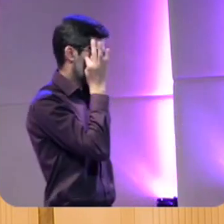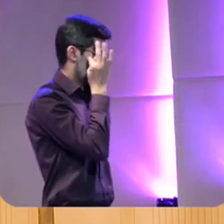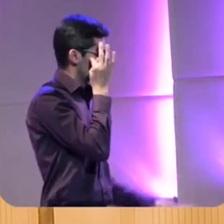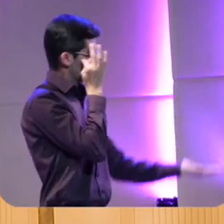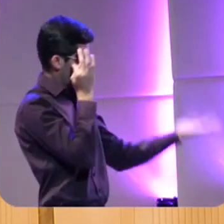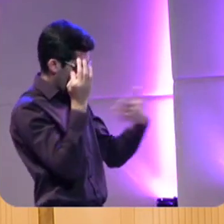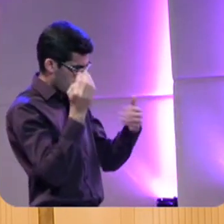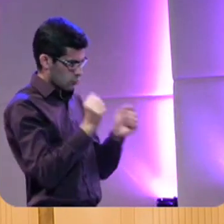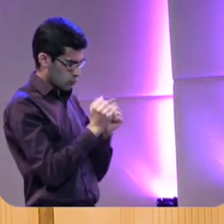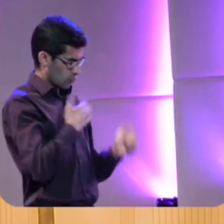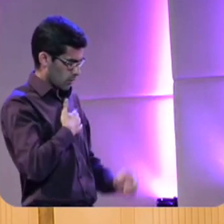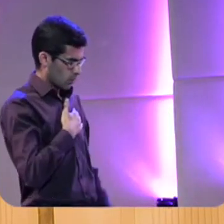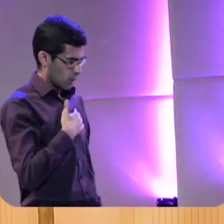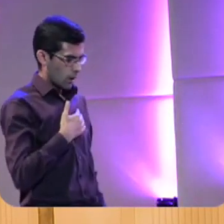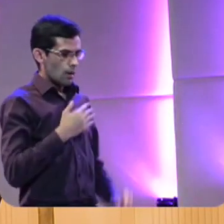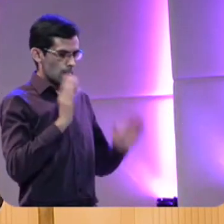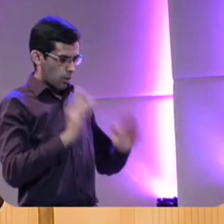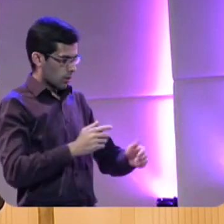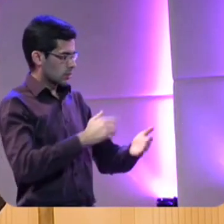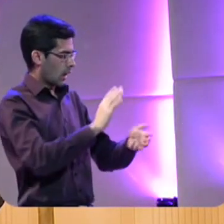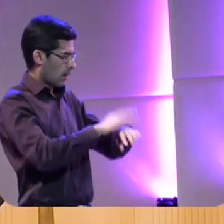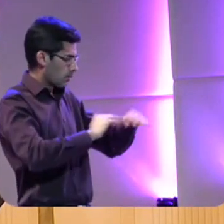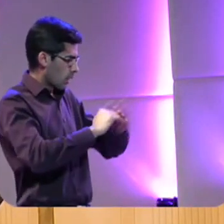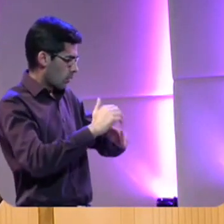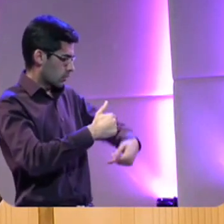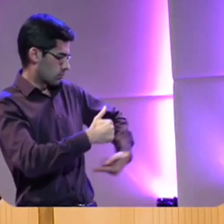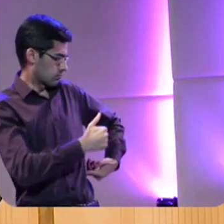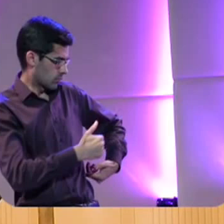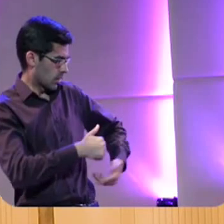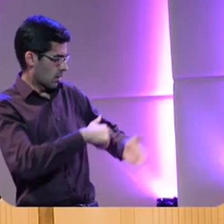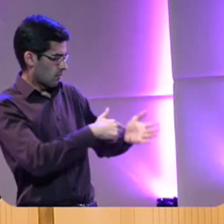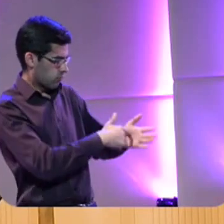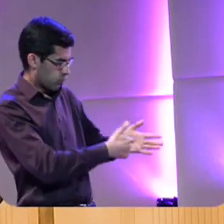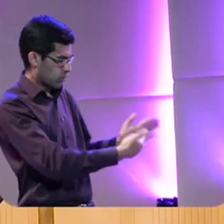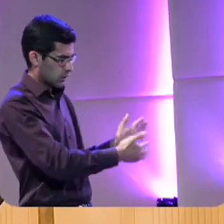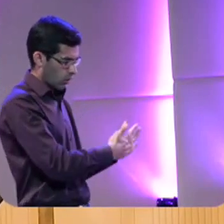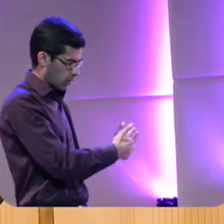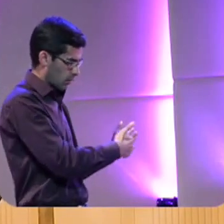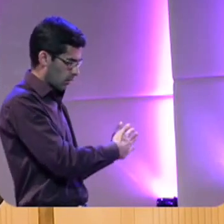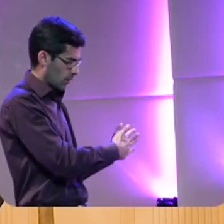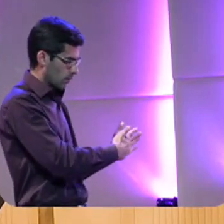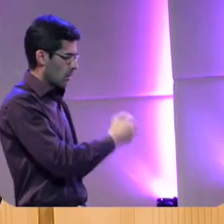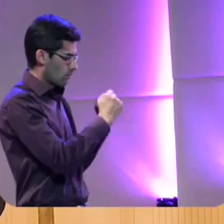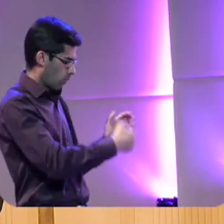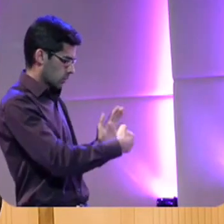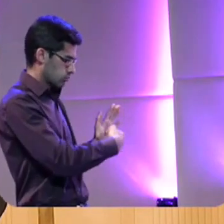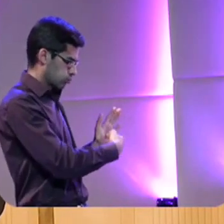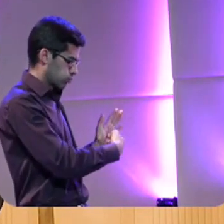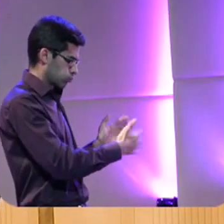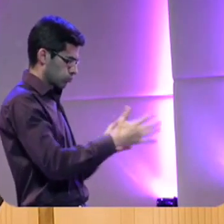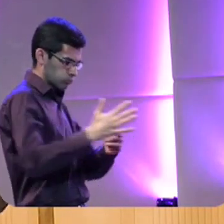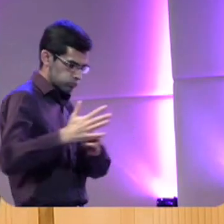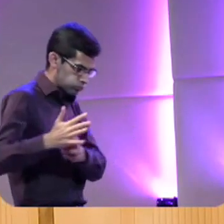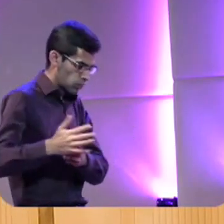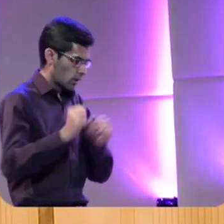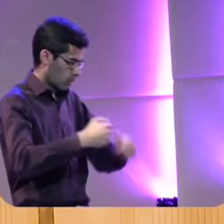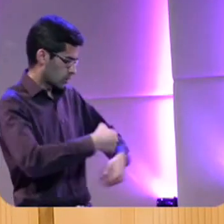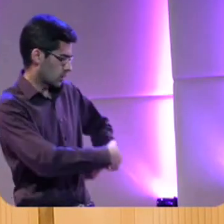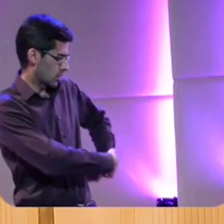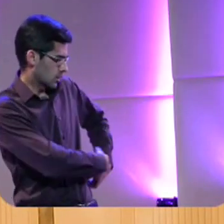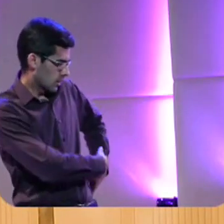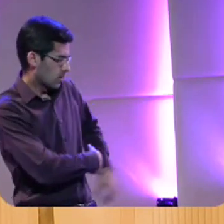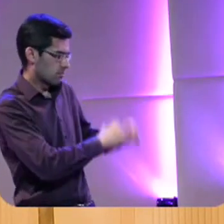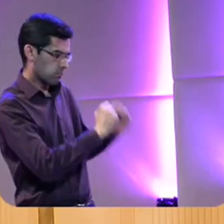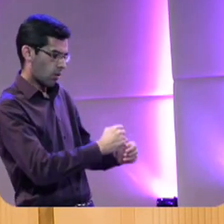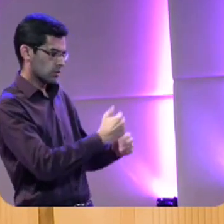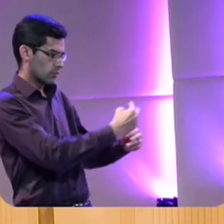vem aqui, coloca a mão, não é? Coloca a mão aqui no buraco dos cravos, coloca a mão aqui